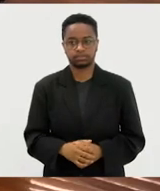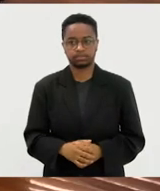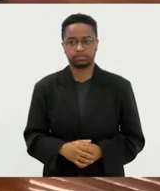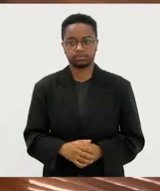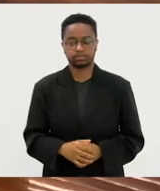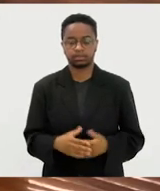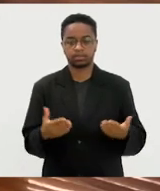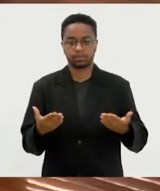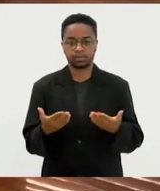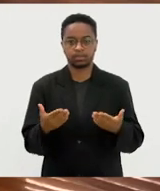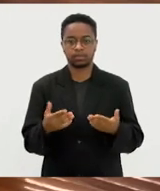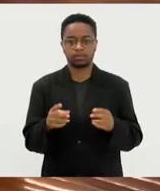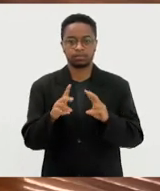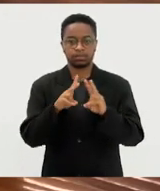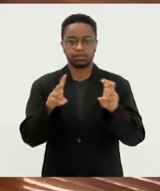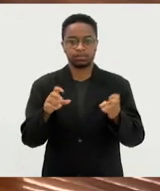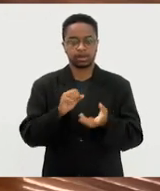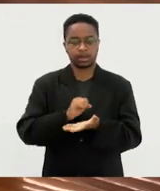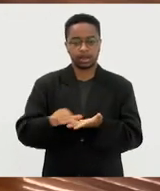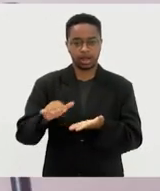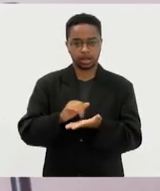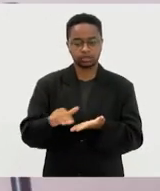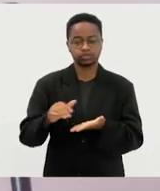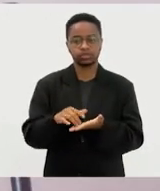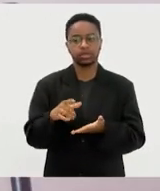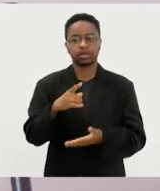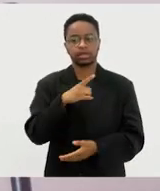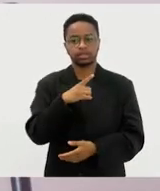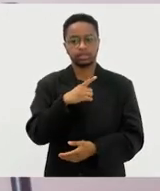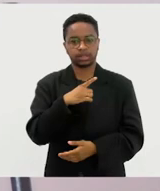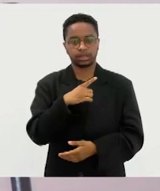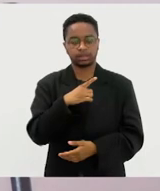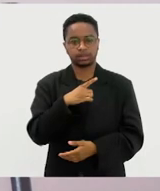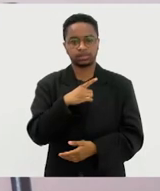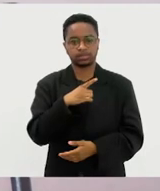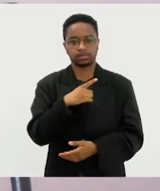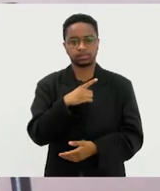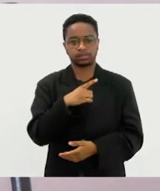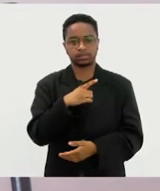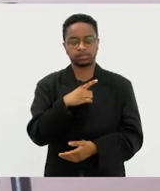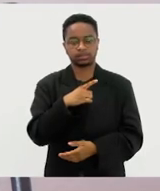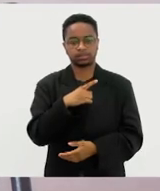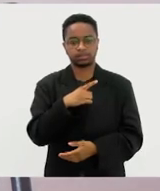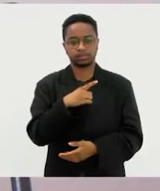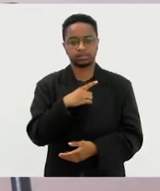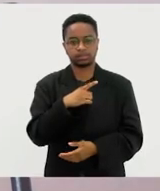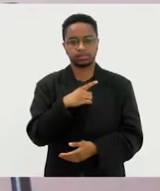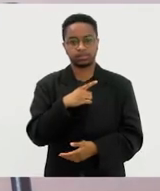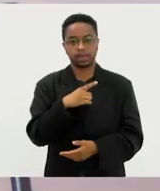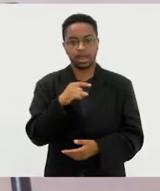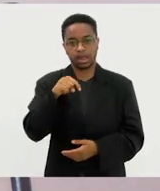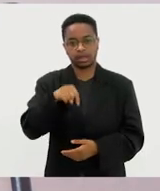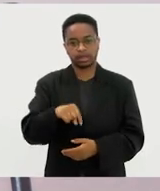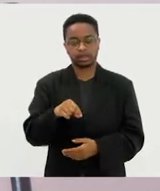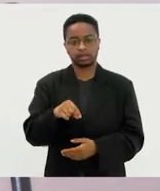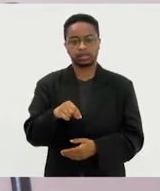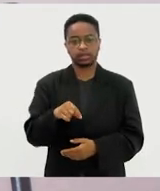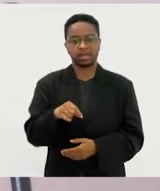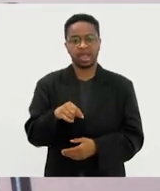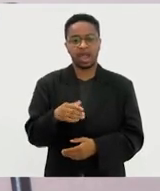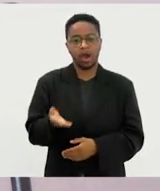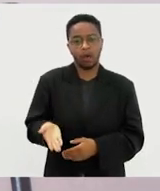Avançando agora para as despesas, né? Então, temos ali o panorama das receitas, despesas. Temos aqui um crescimento de